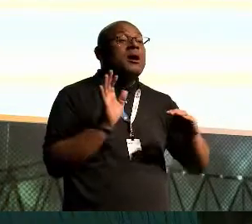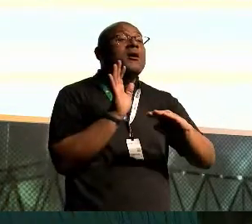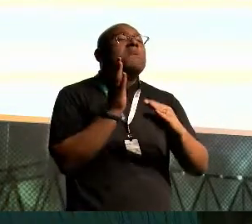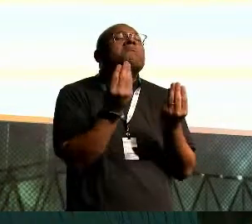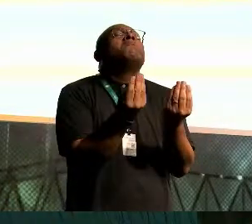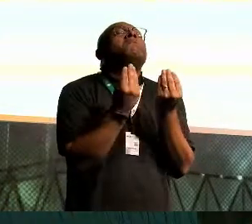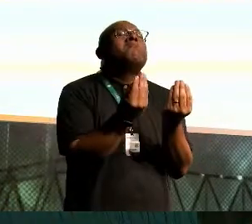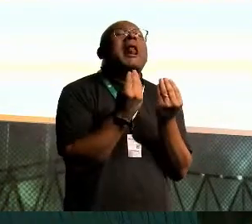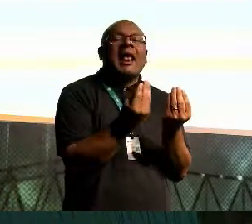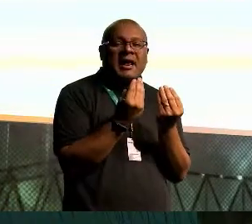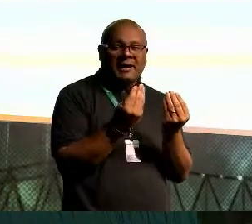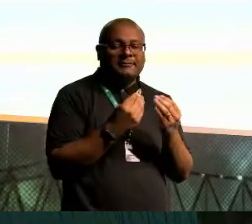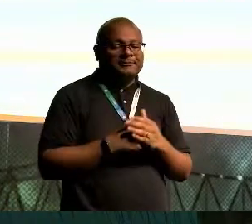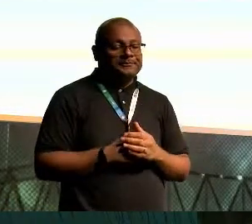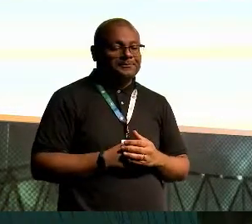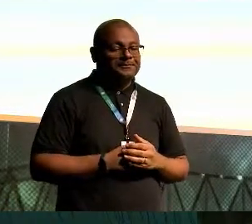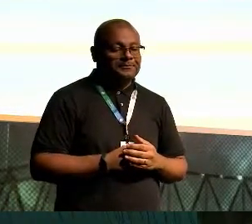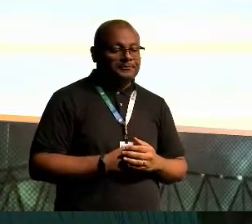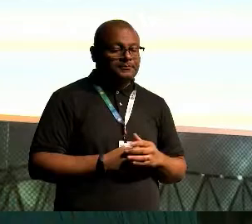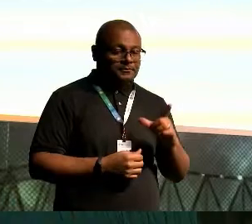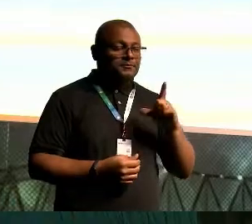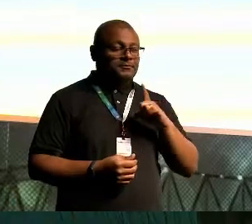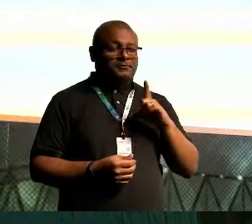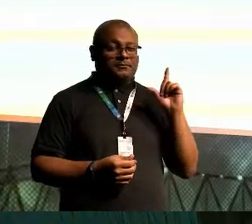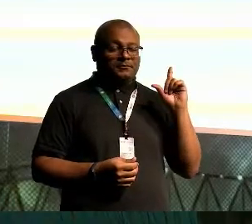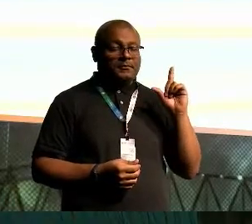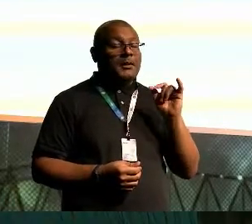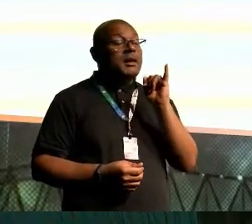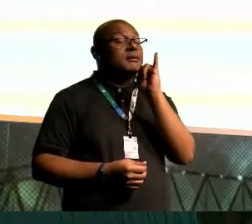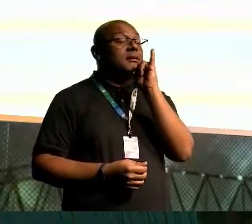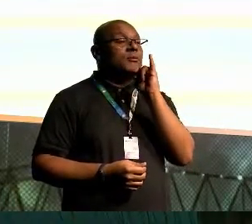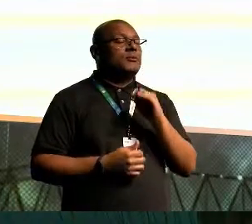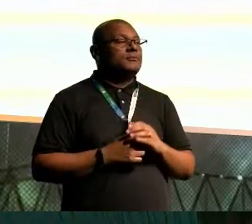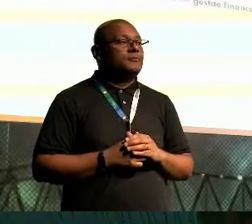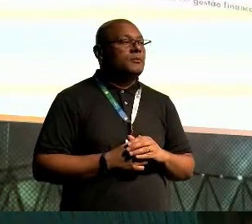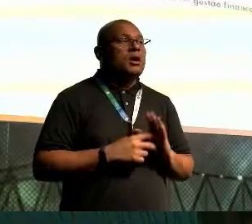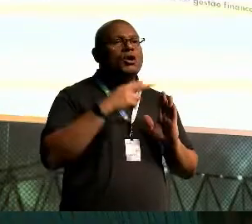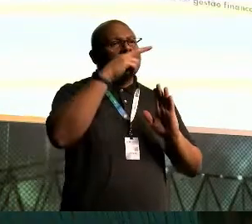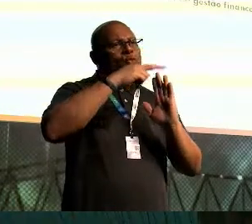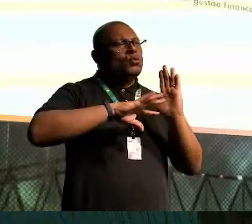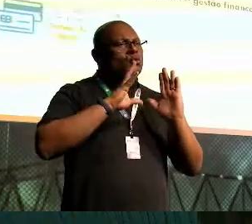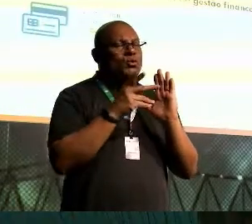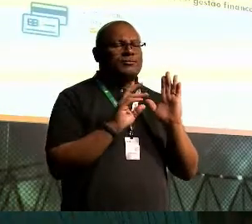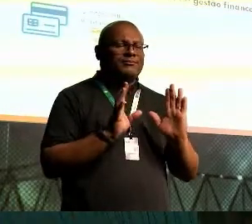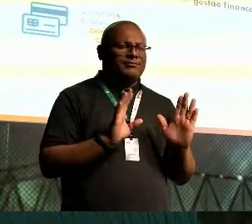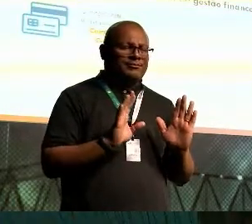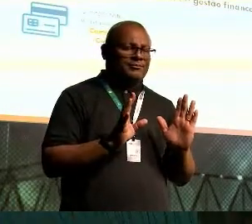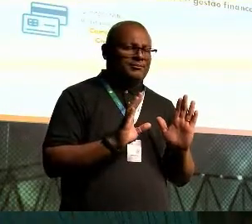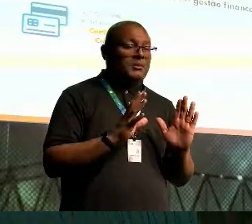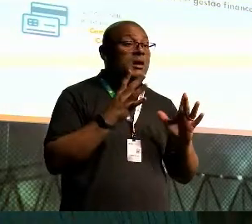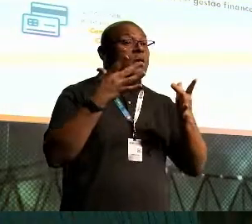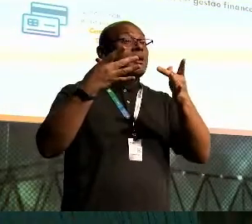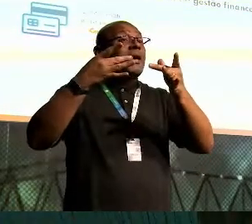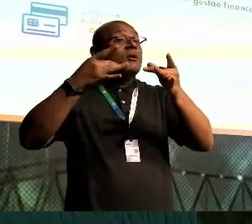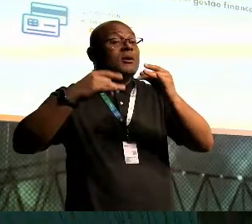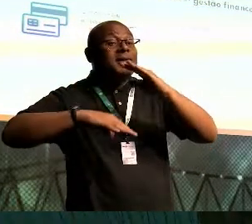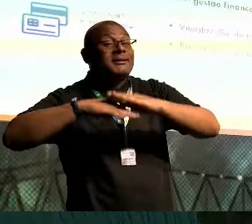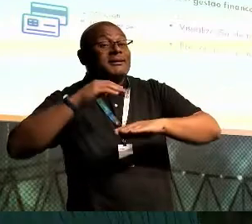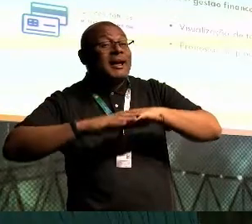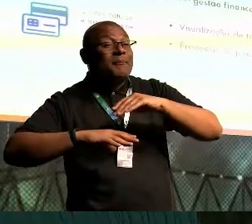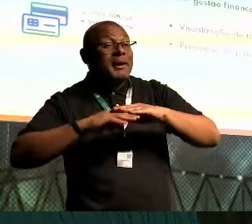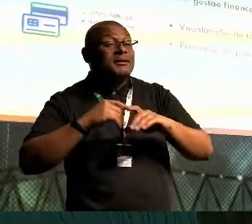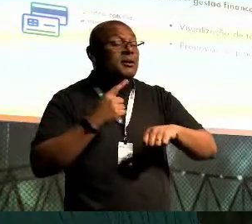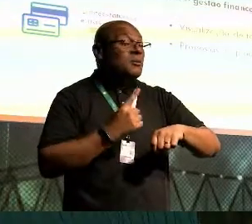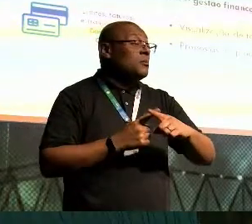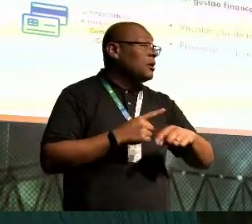Tá? Eu trouxe aqui tem alguns exemplos, nem vou ler todos aqui, porque eu quero ir mais para a parte mais prática do que eu já estou